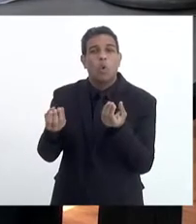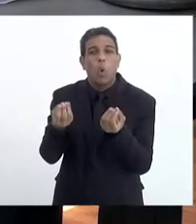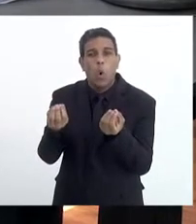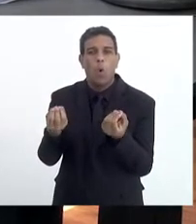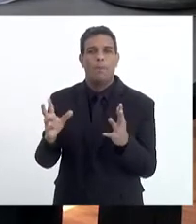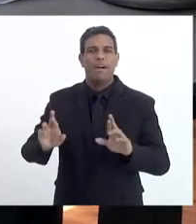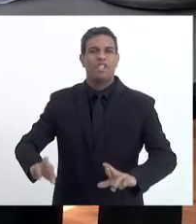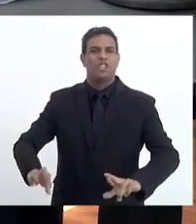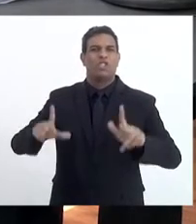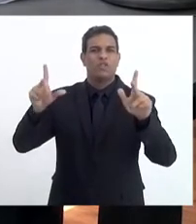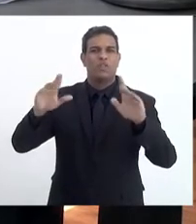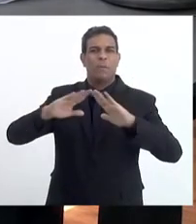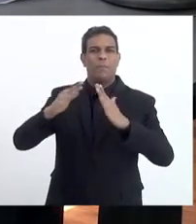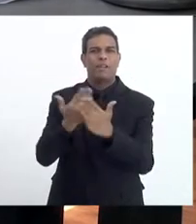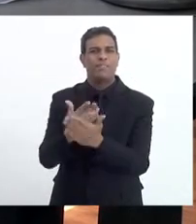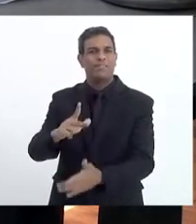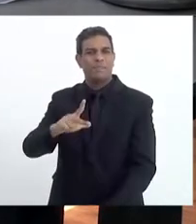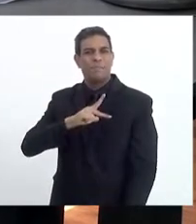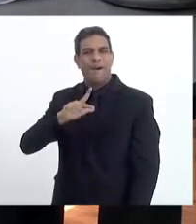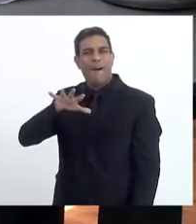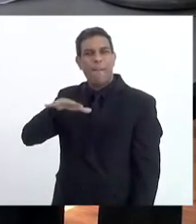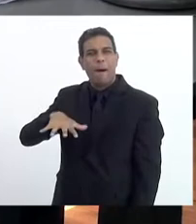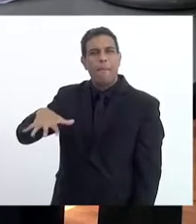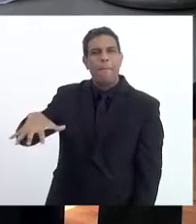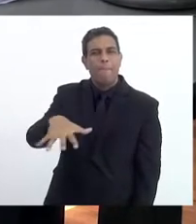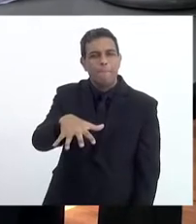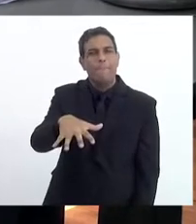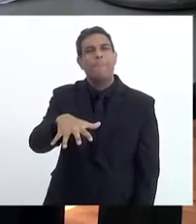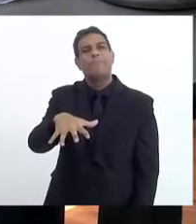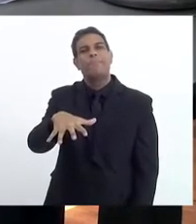uma diferença, mas escolas privadas, elas são algumas escolas